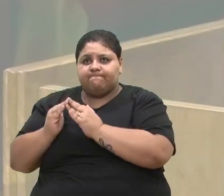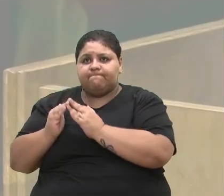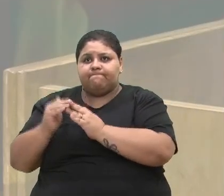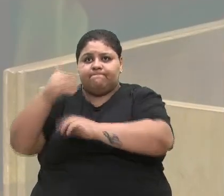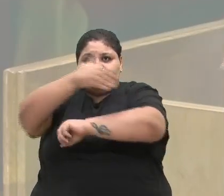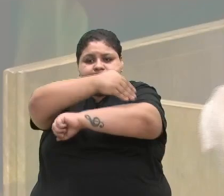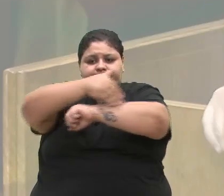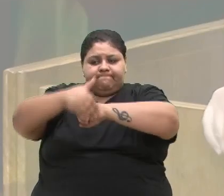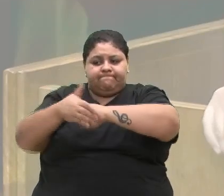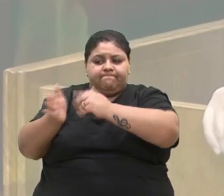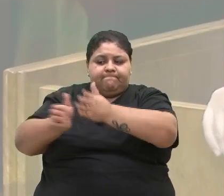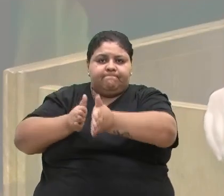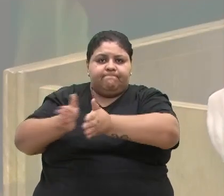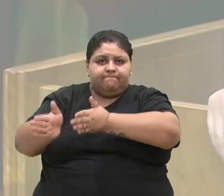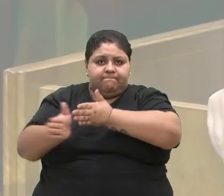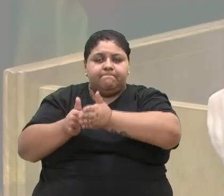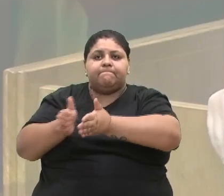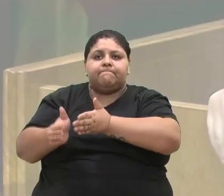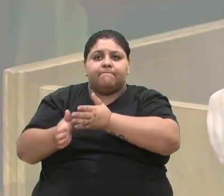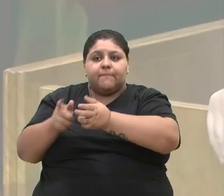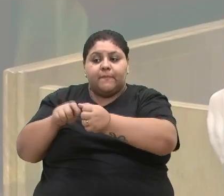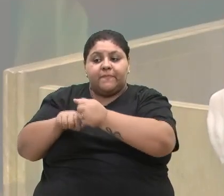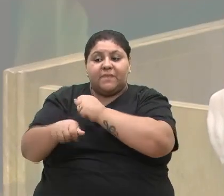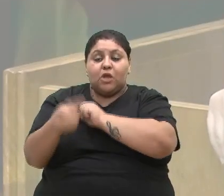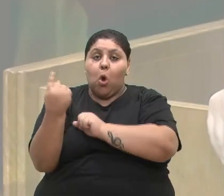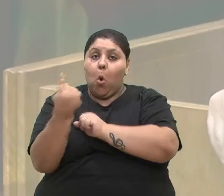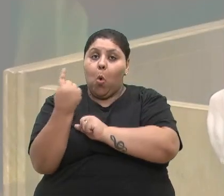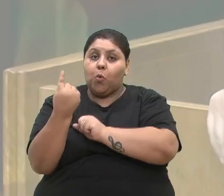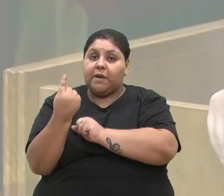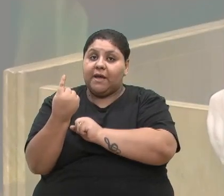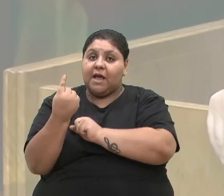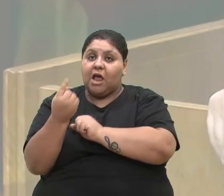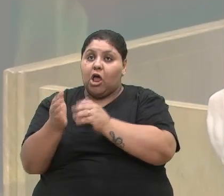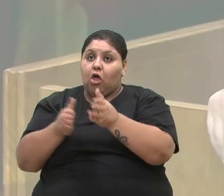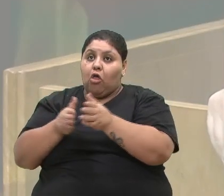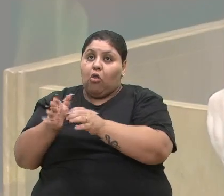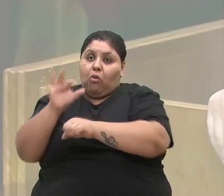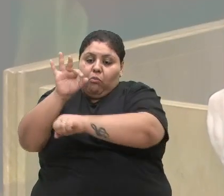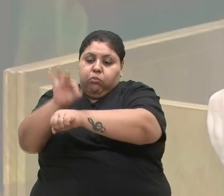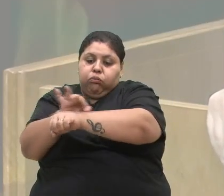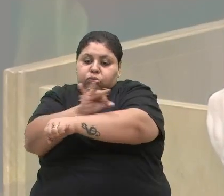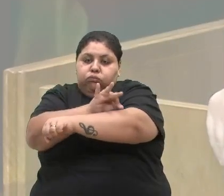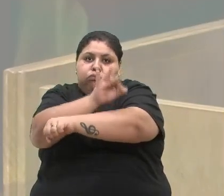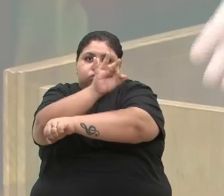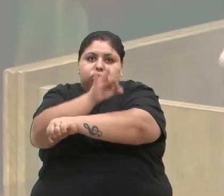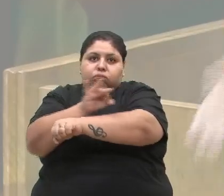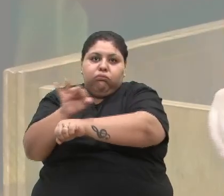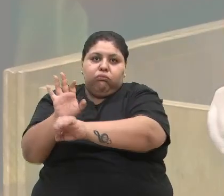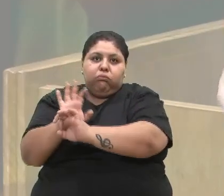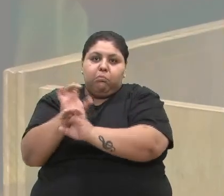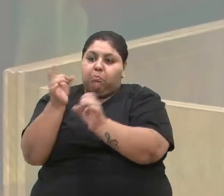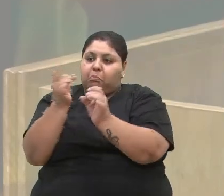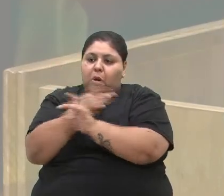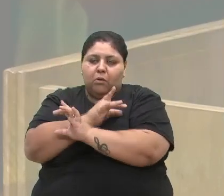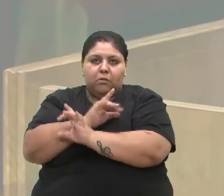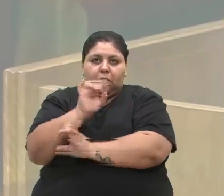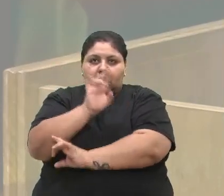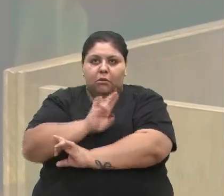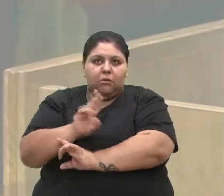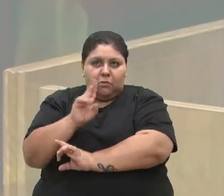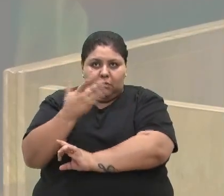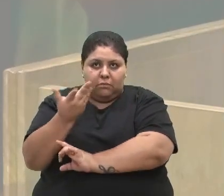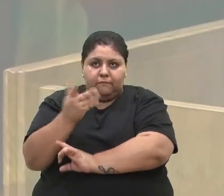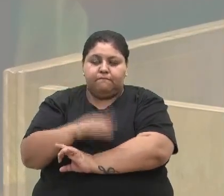via de acesso, e que seja investido, que é a única rua calçada que não tem calçamento, não tem asfaltamento, no bairro Cristo